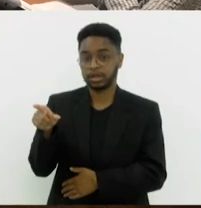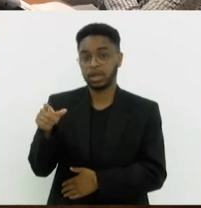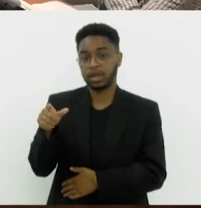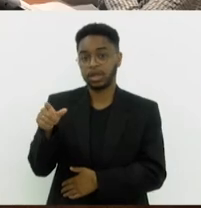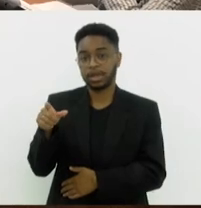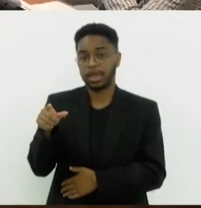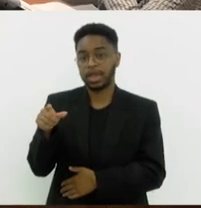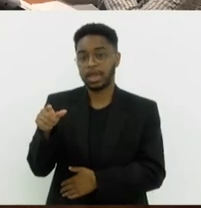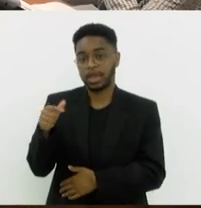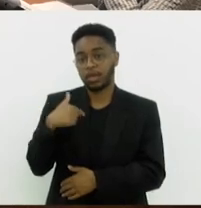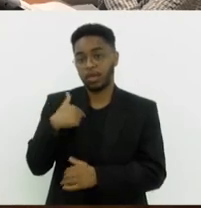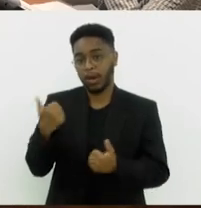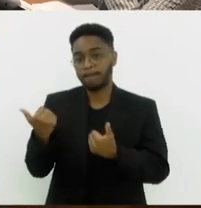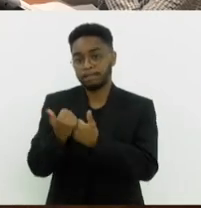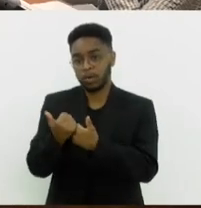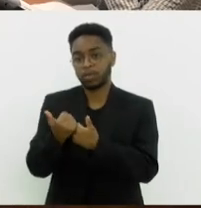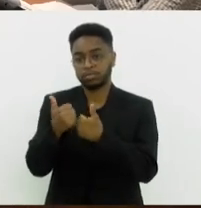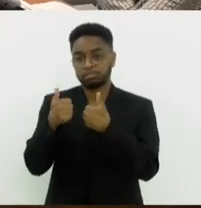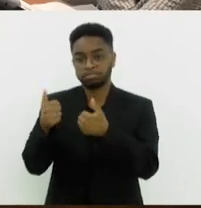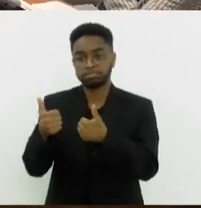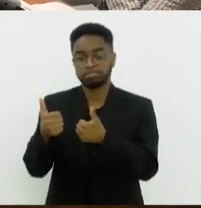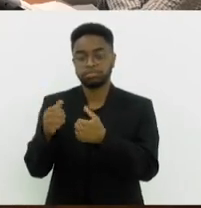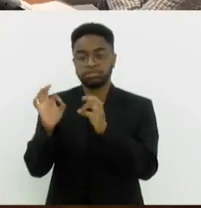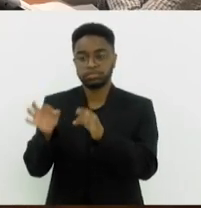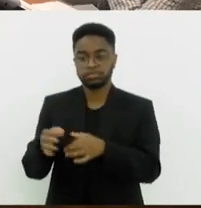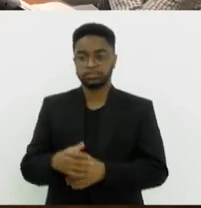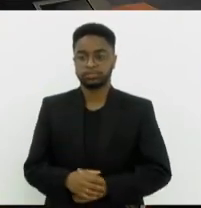o meu voto. Obrigado, deputado.